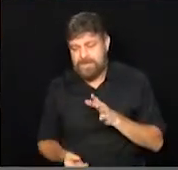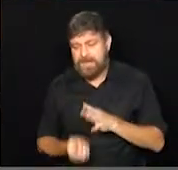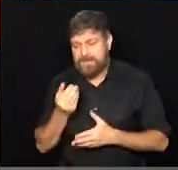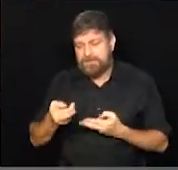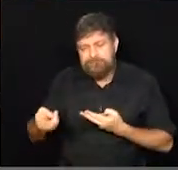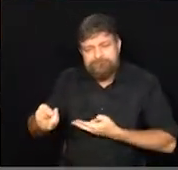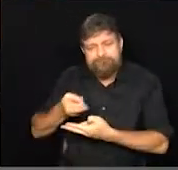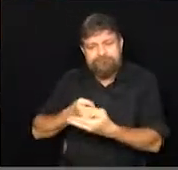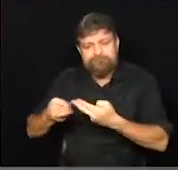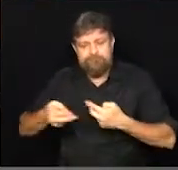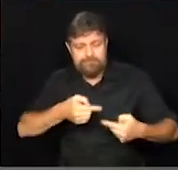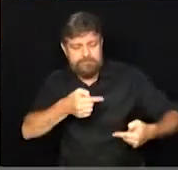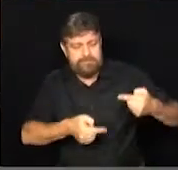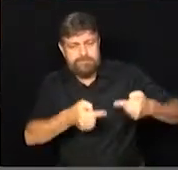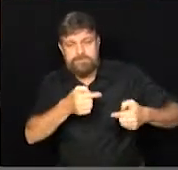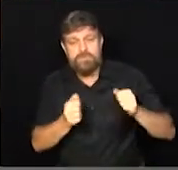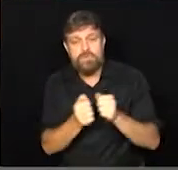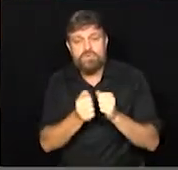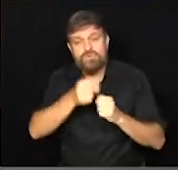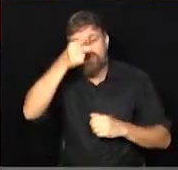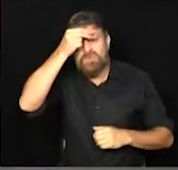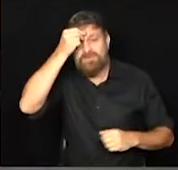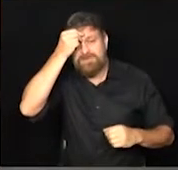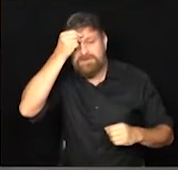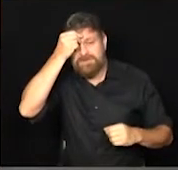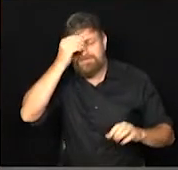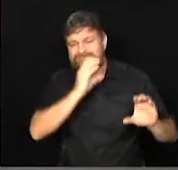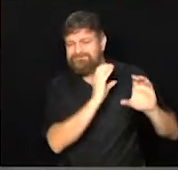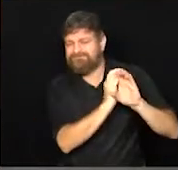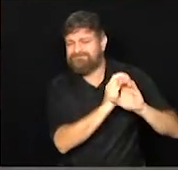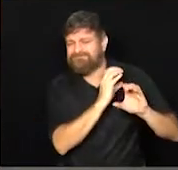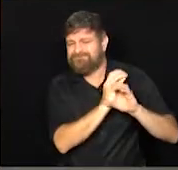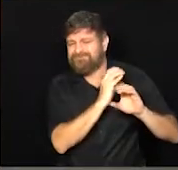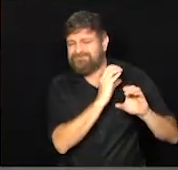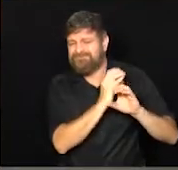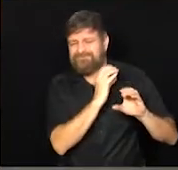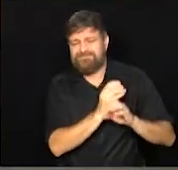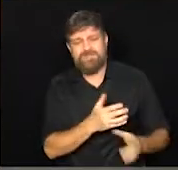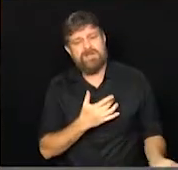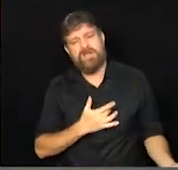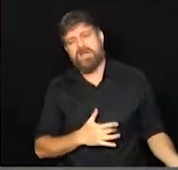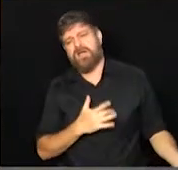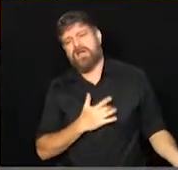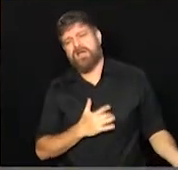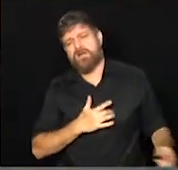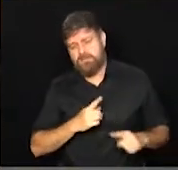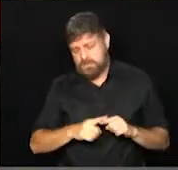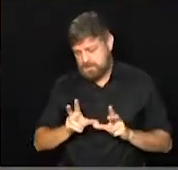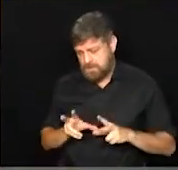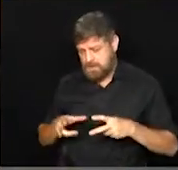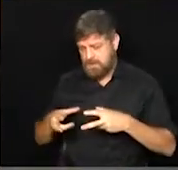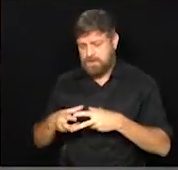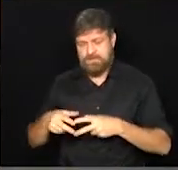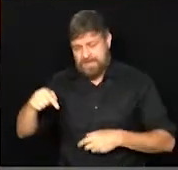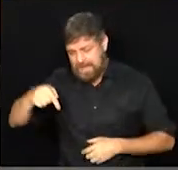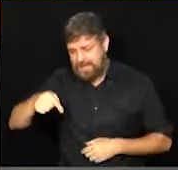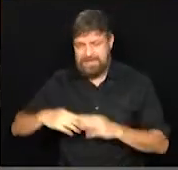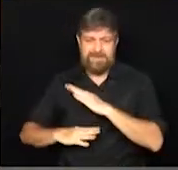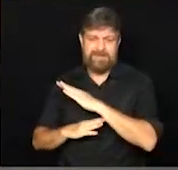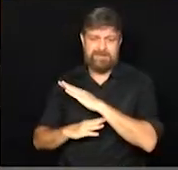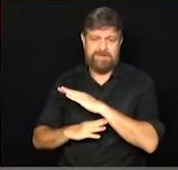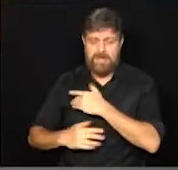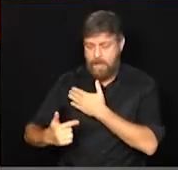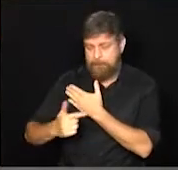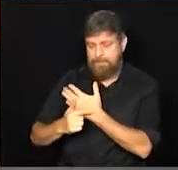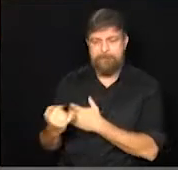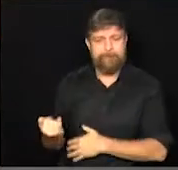esse debate com o Executivo e é lamentável, porque essa comissão ela teve um papel